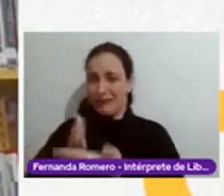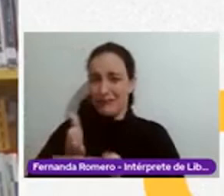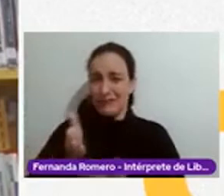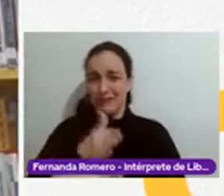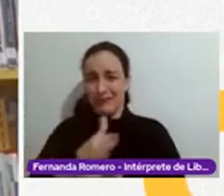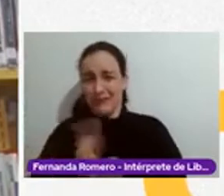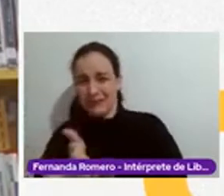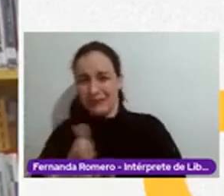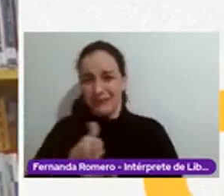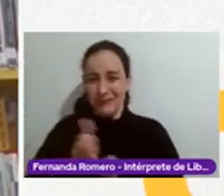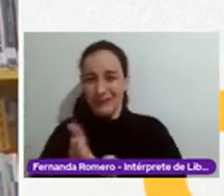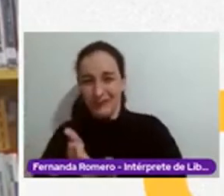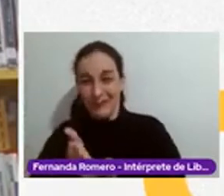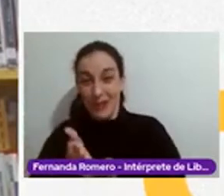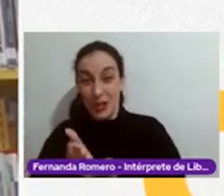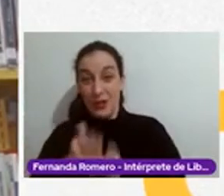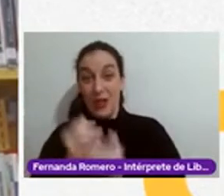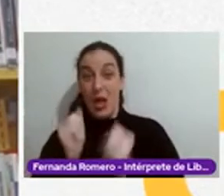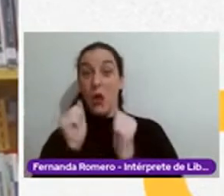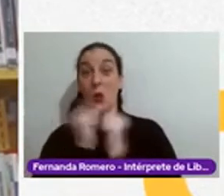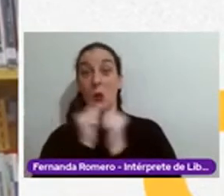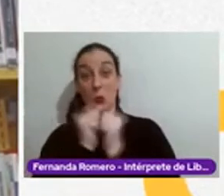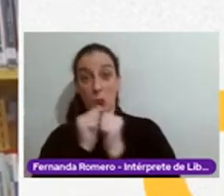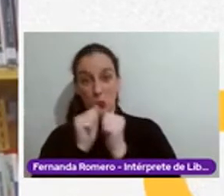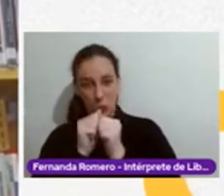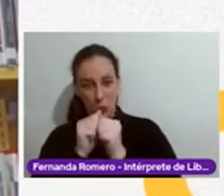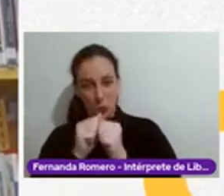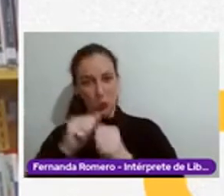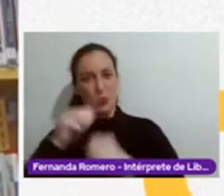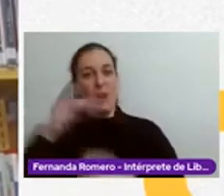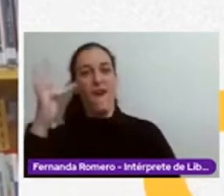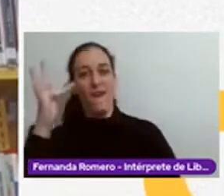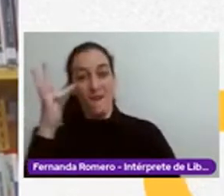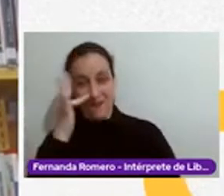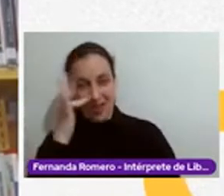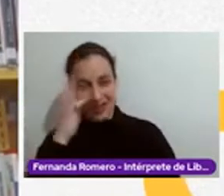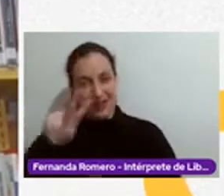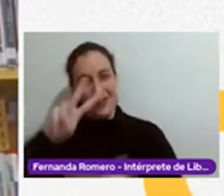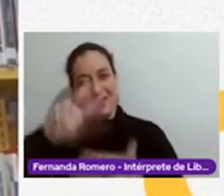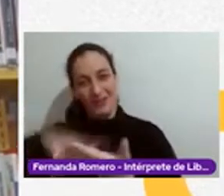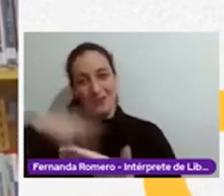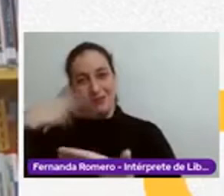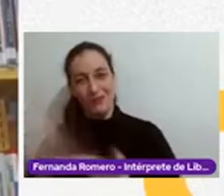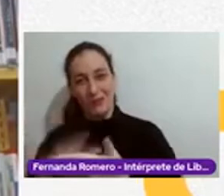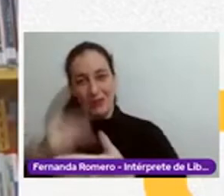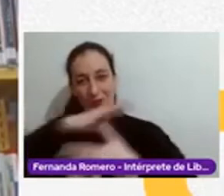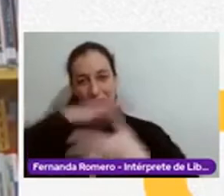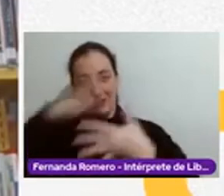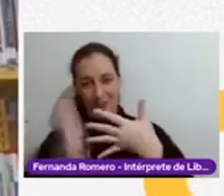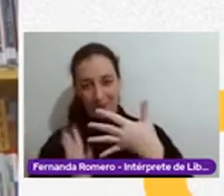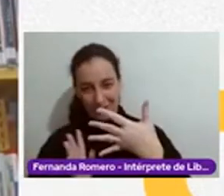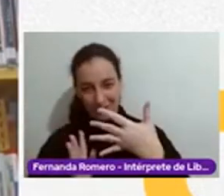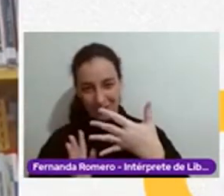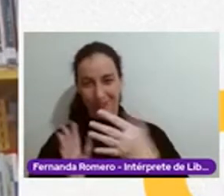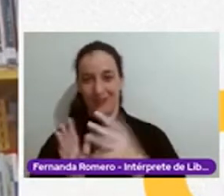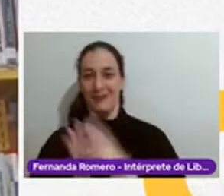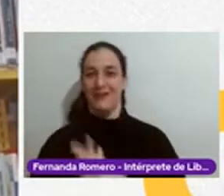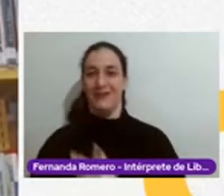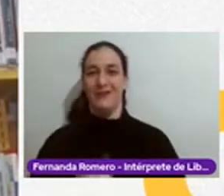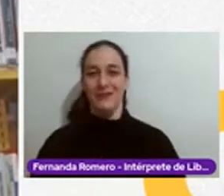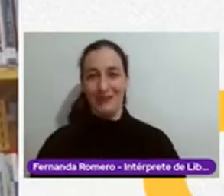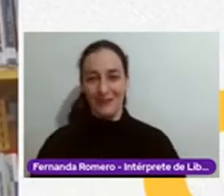Santa Cruz. Comigo aqui está a Fernanda, que vai fazer a tradução em Libras dessa nossa